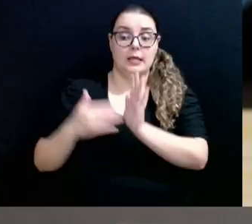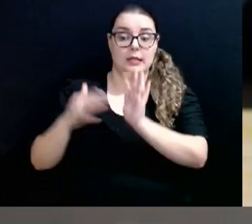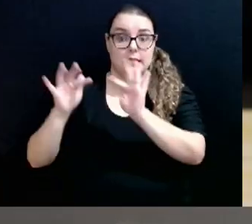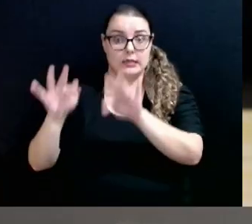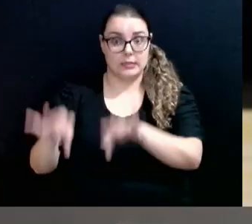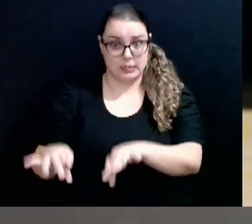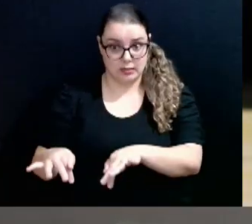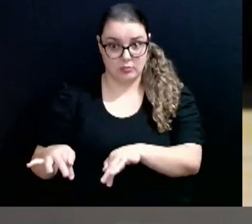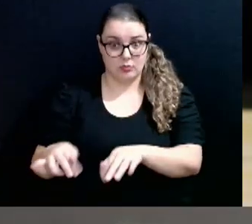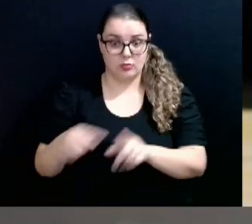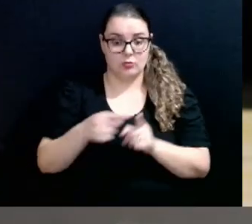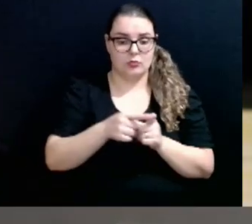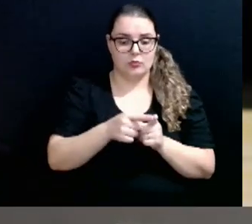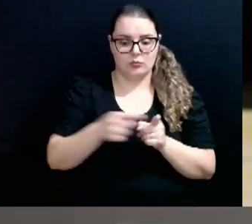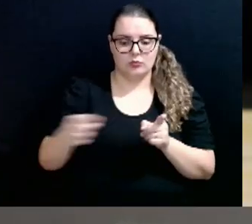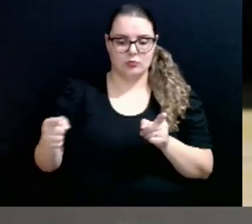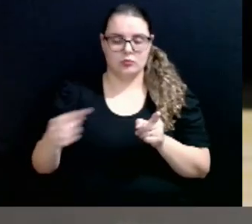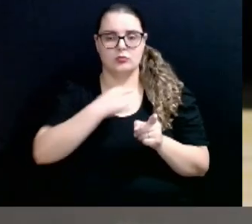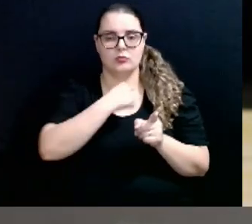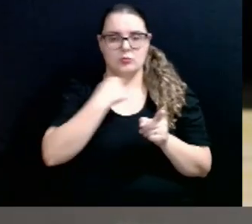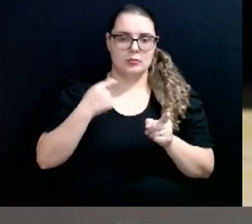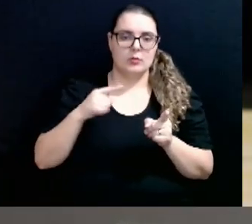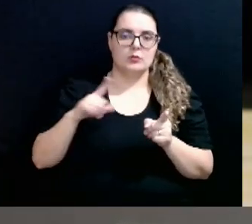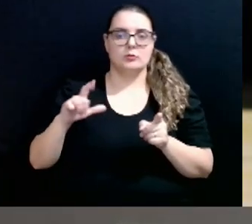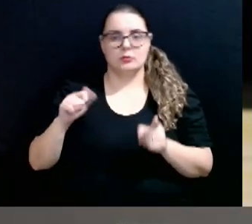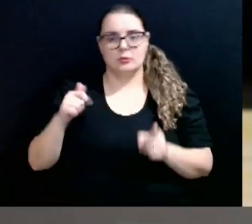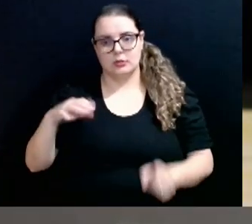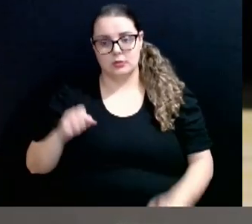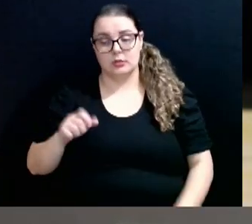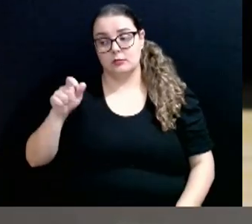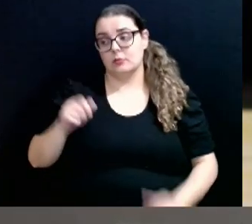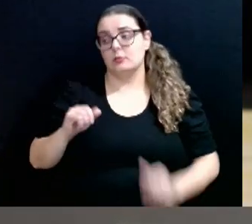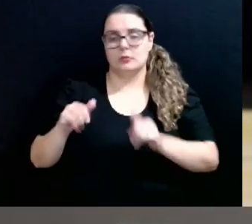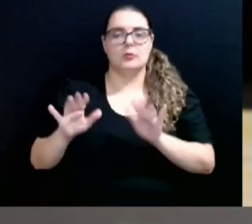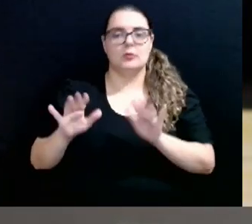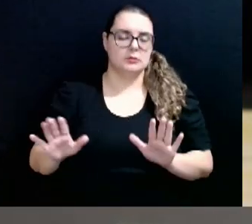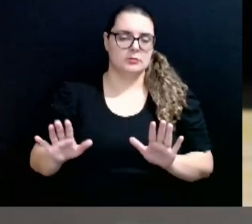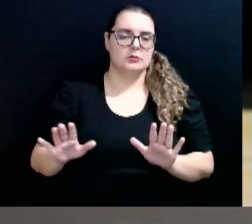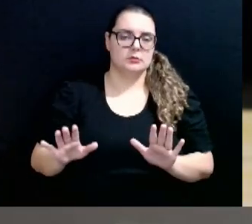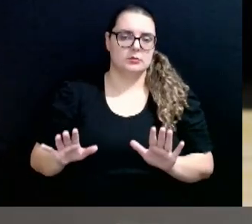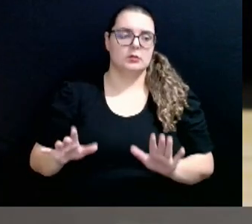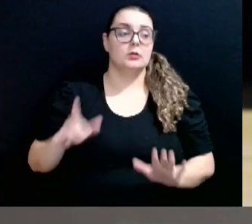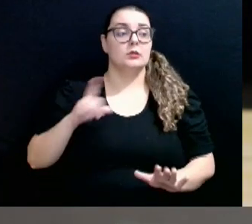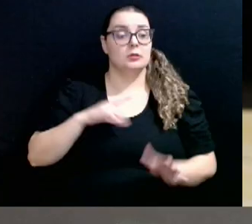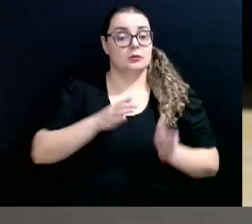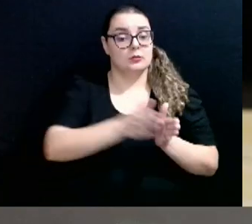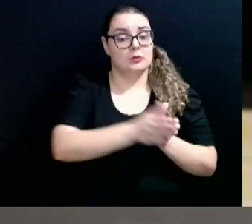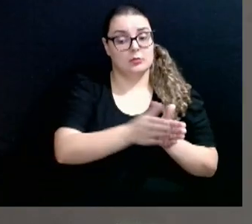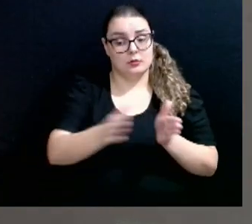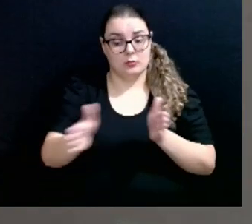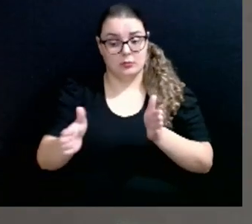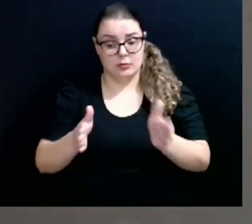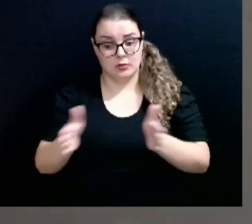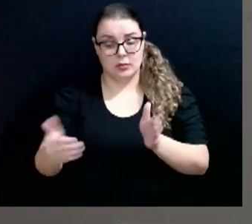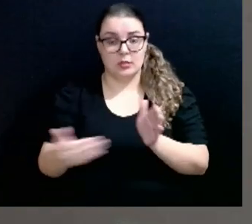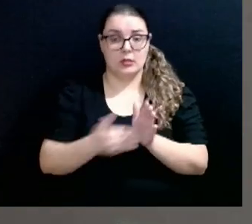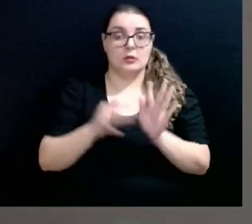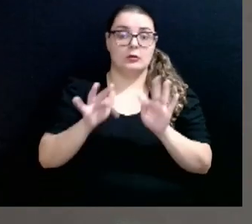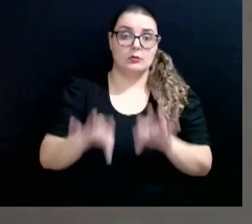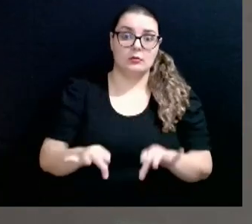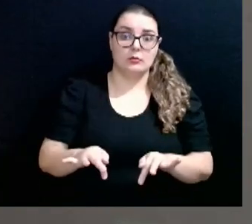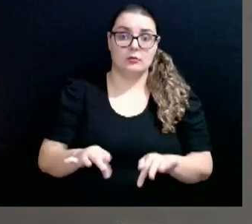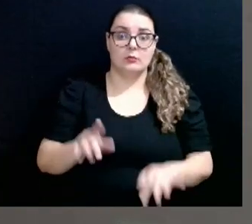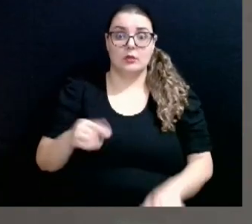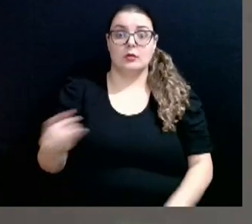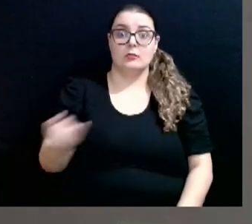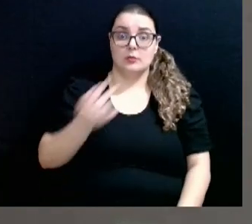do lance, a pessoa pode desistir do lance. Então ela tem esse período de desistência até o final. Mas é importante dizer que quando você